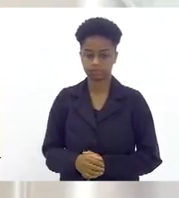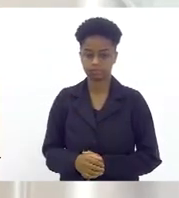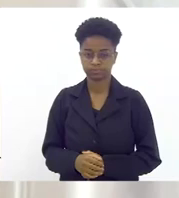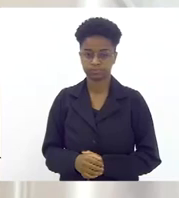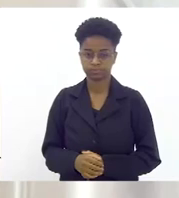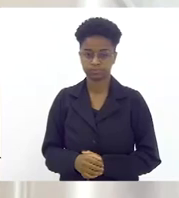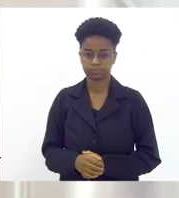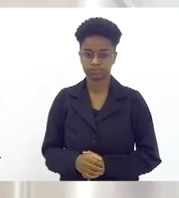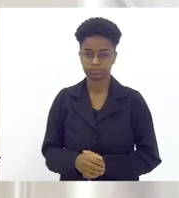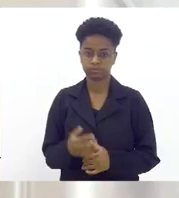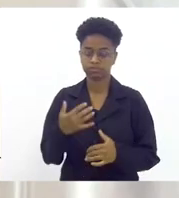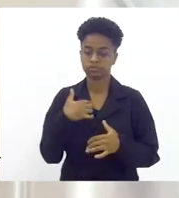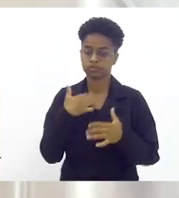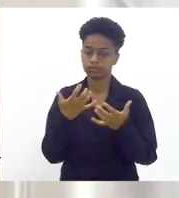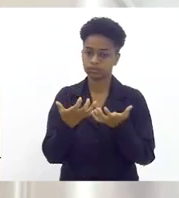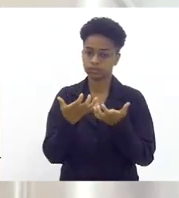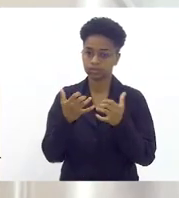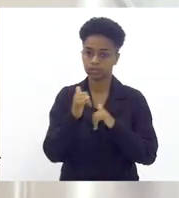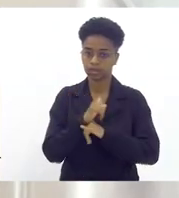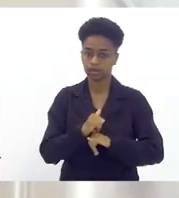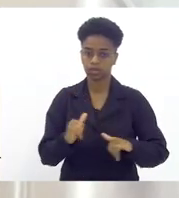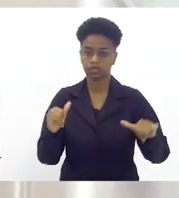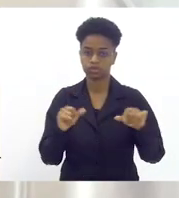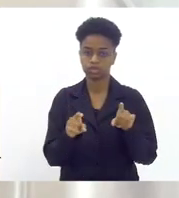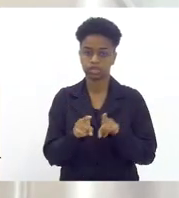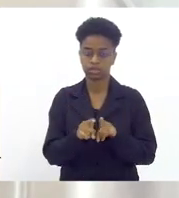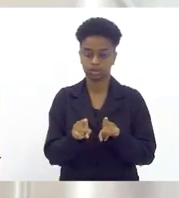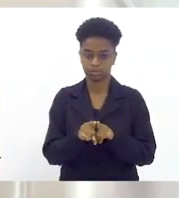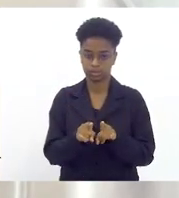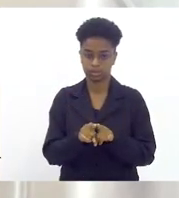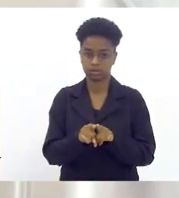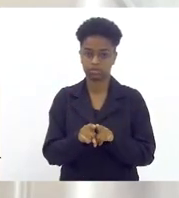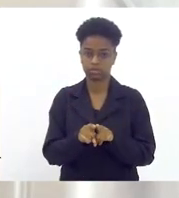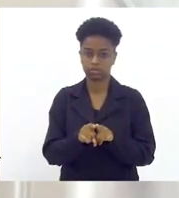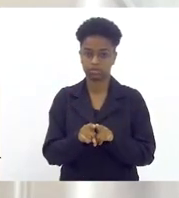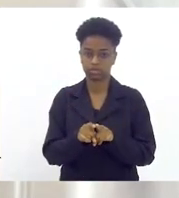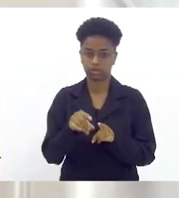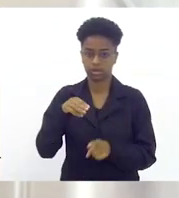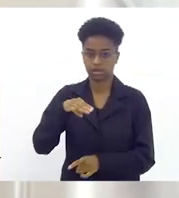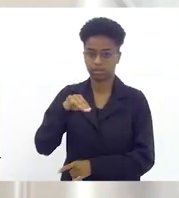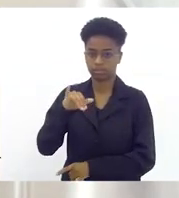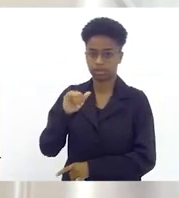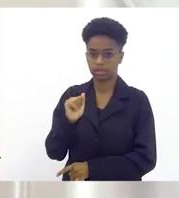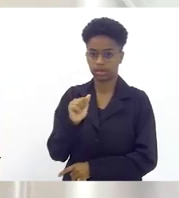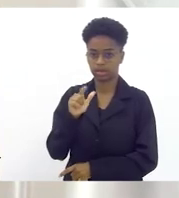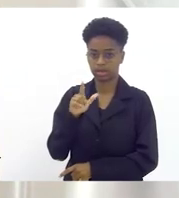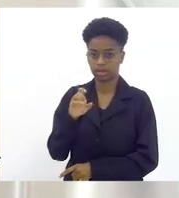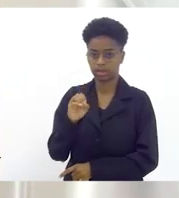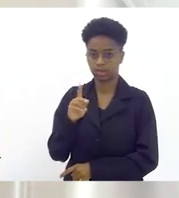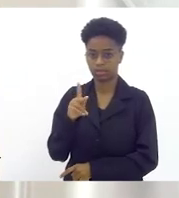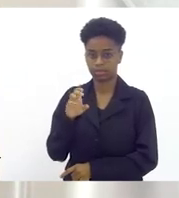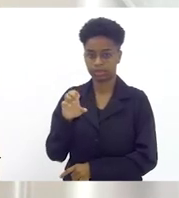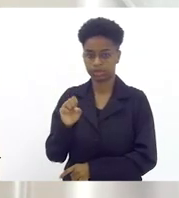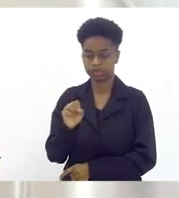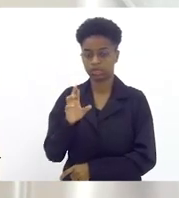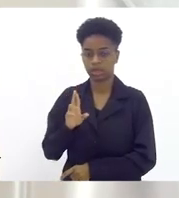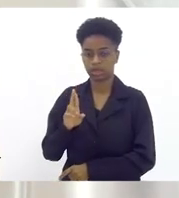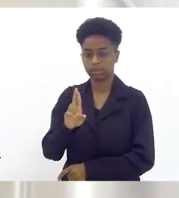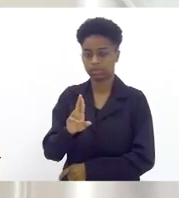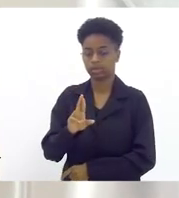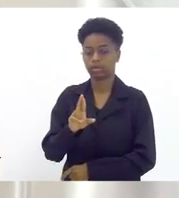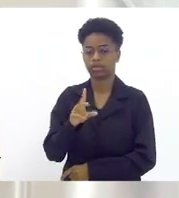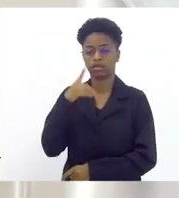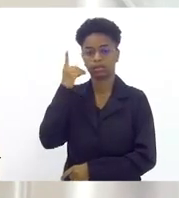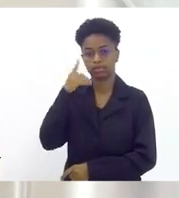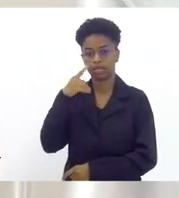Queria anunciar a Bia Lopes, representando a mandata da deputada Jandira Fegali.